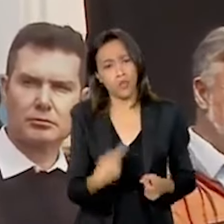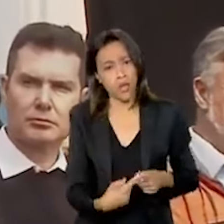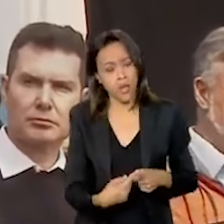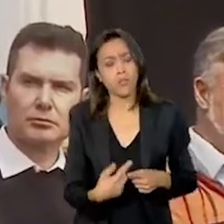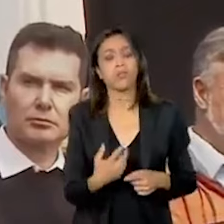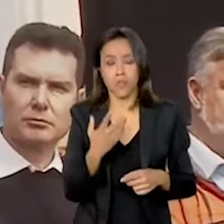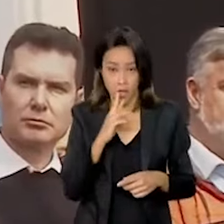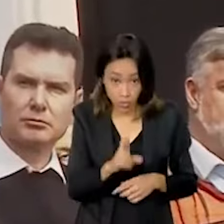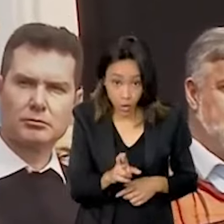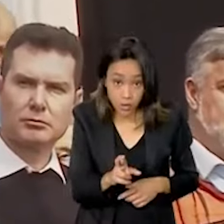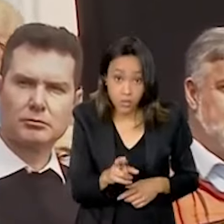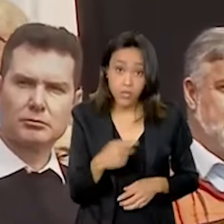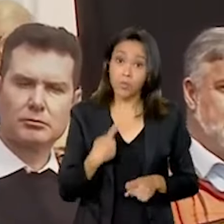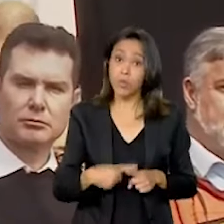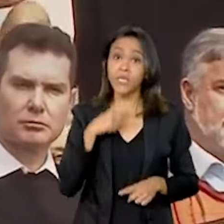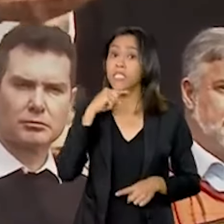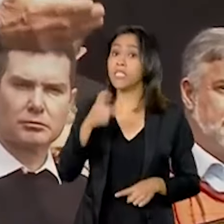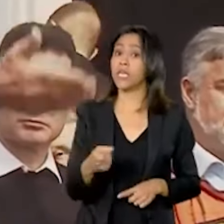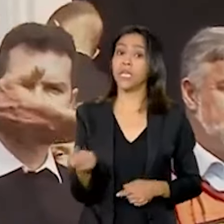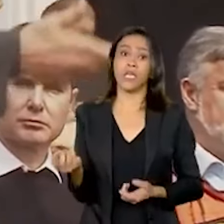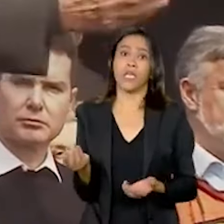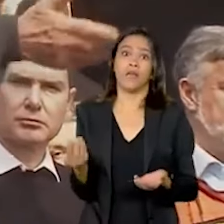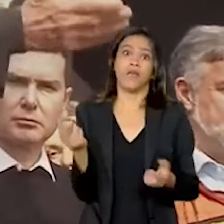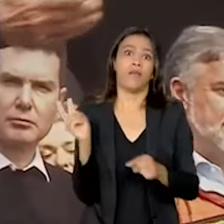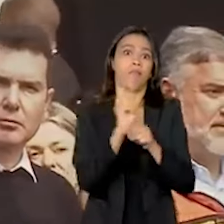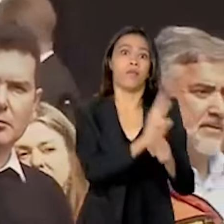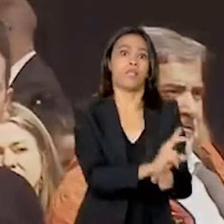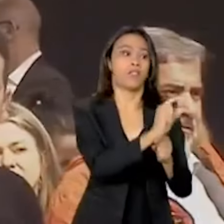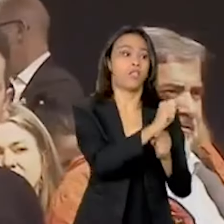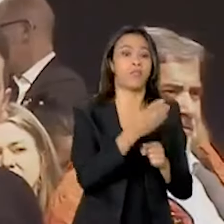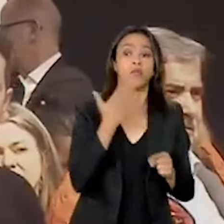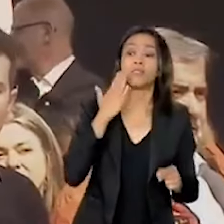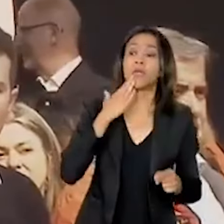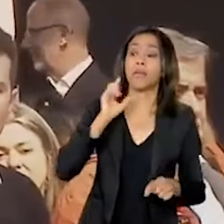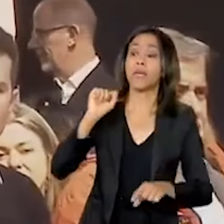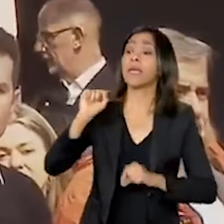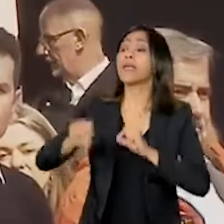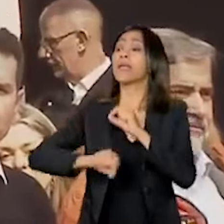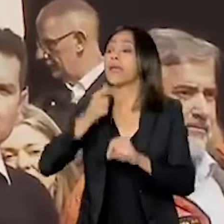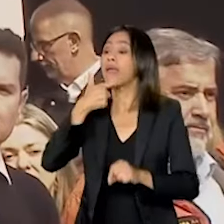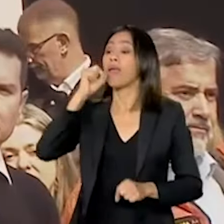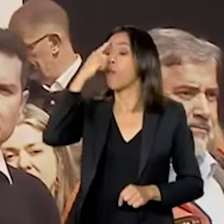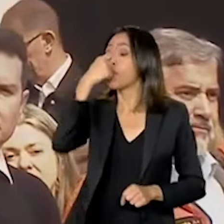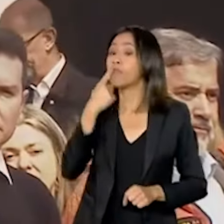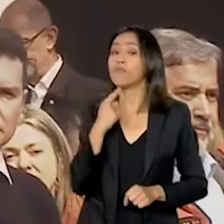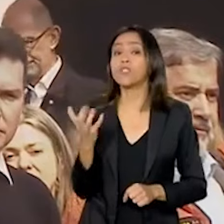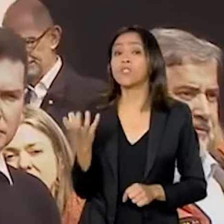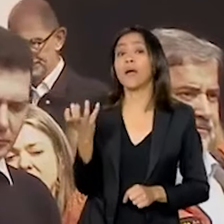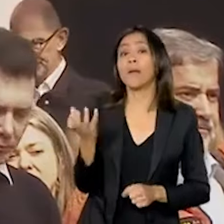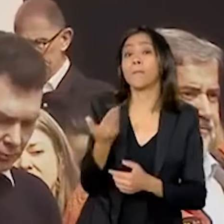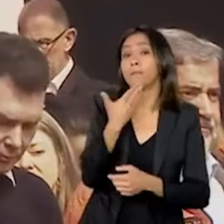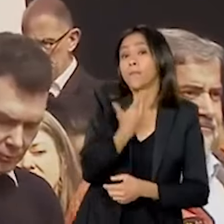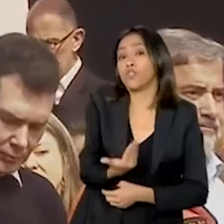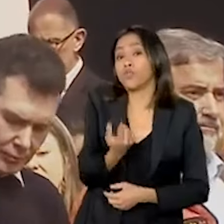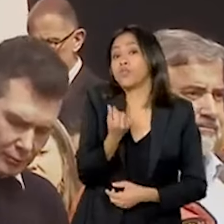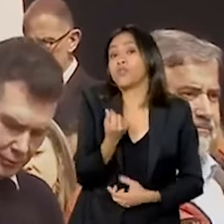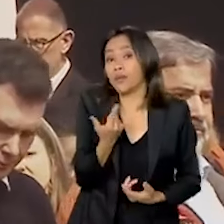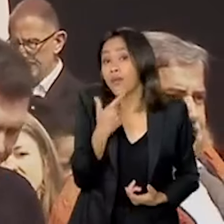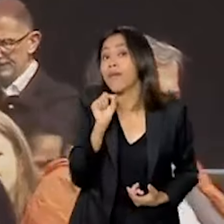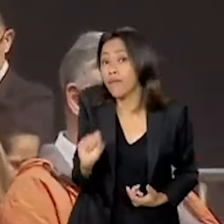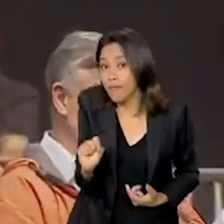Porque ninguém pode emprestar dinheiro sem saber a situação de quem está pegando o dinheiro. Então é preciso